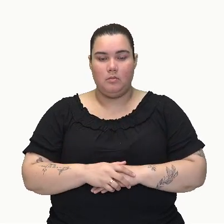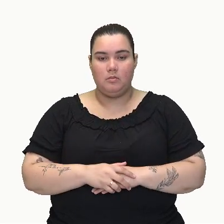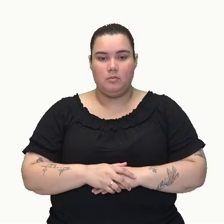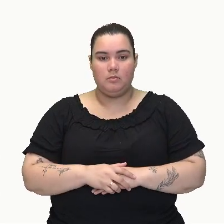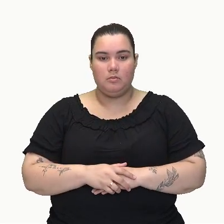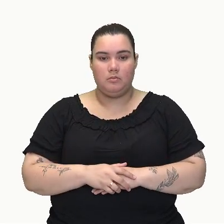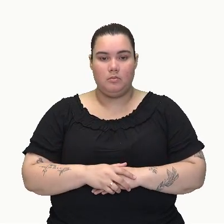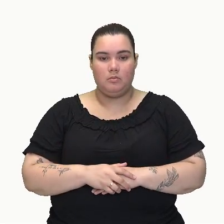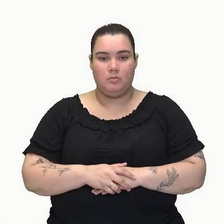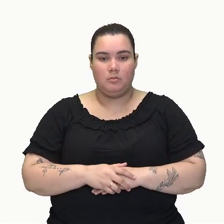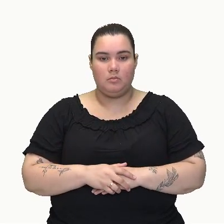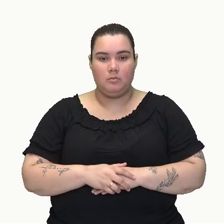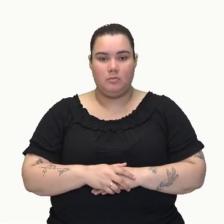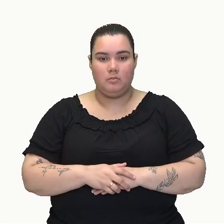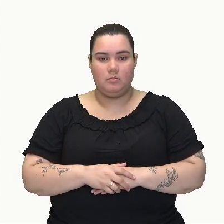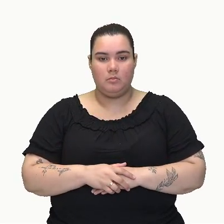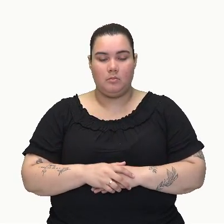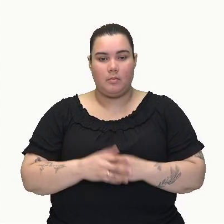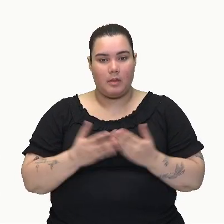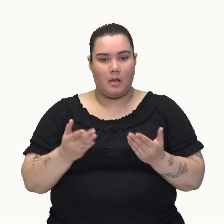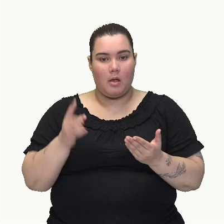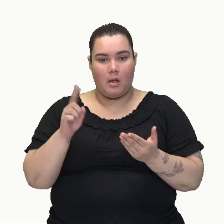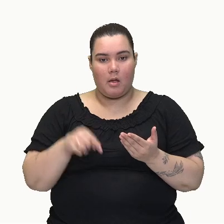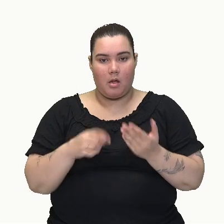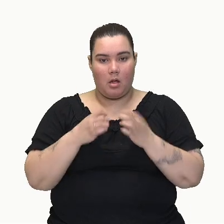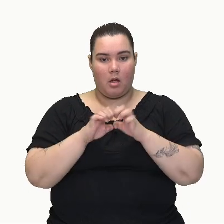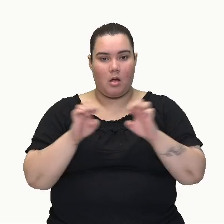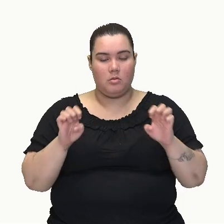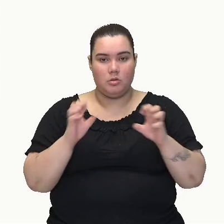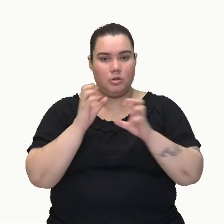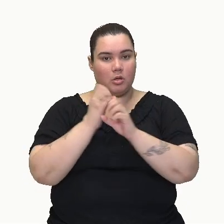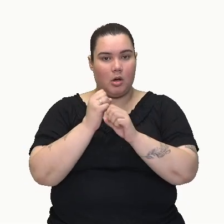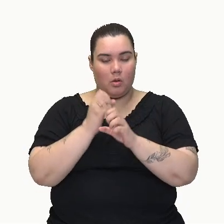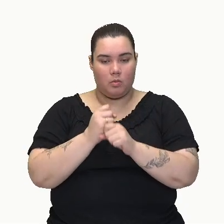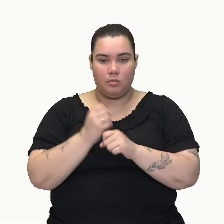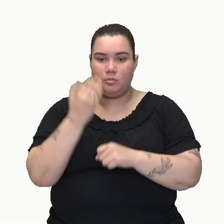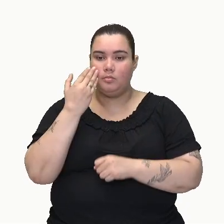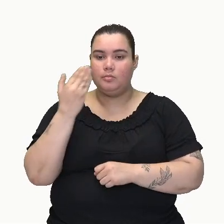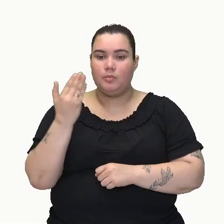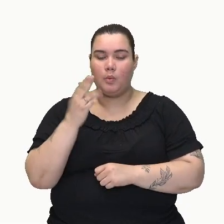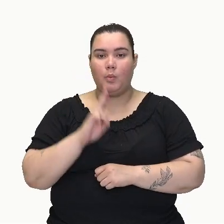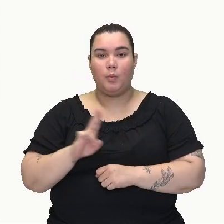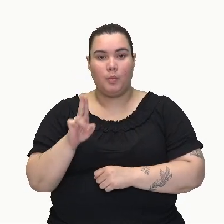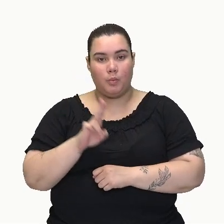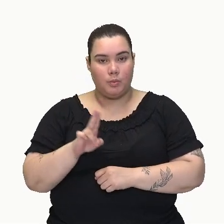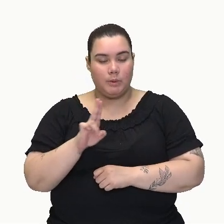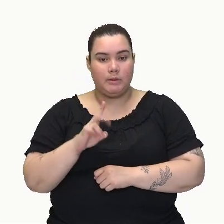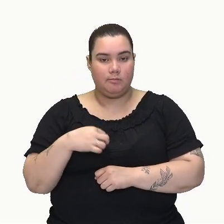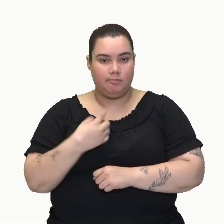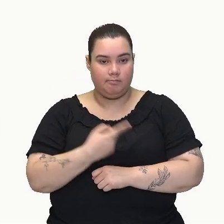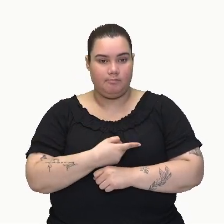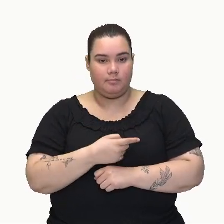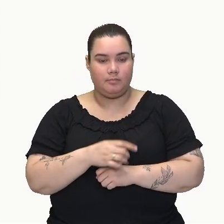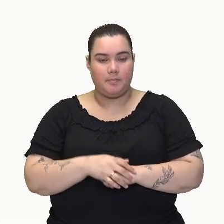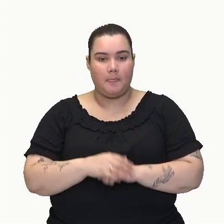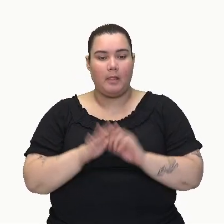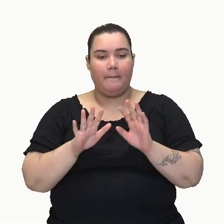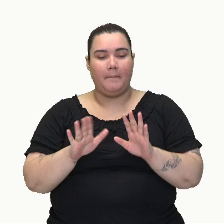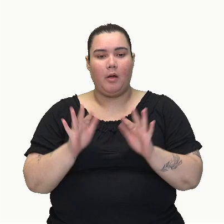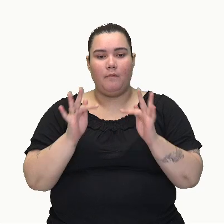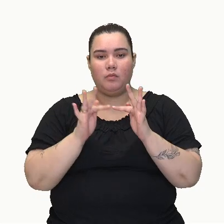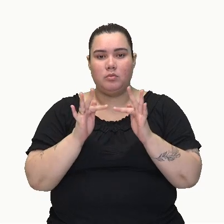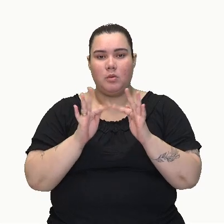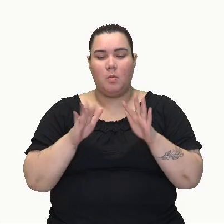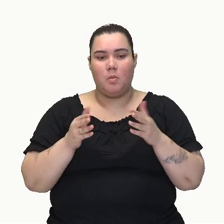Ok? Então essa é a forma algébrica que nós iremos utilizar. E qual seria a função,